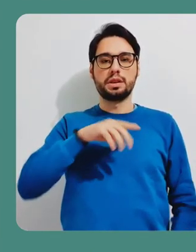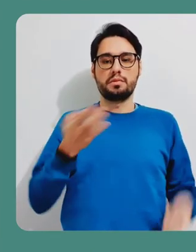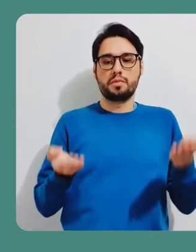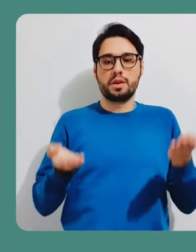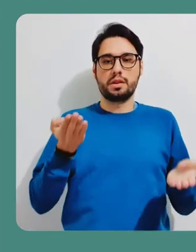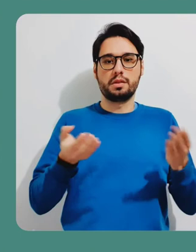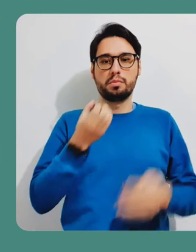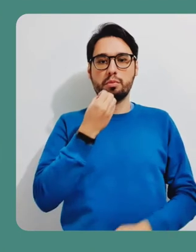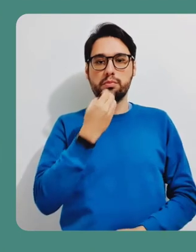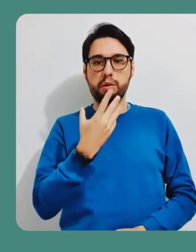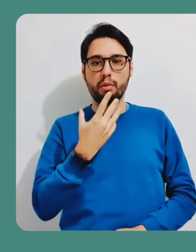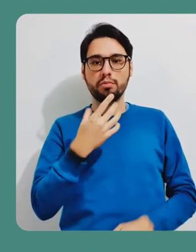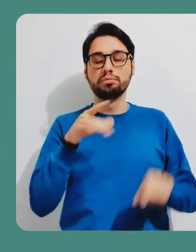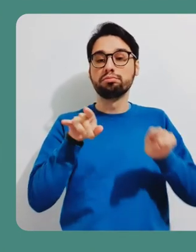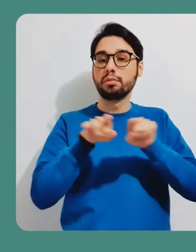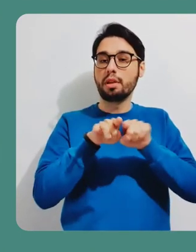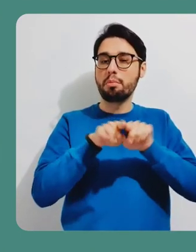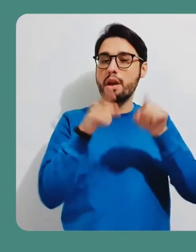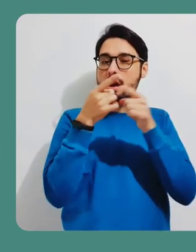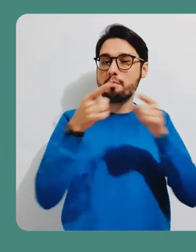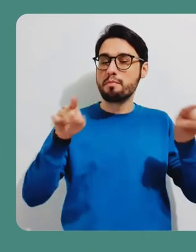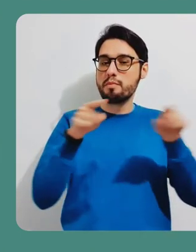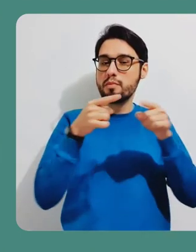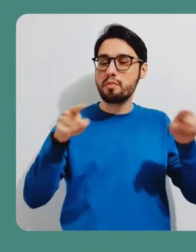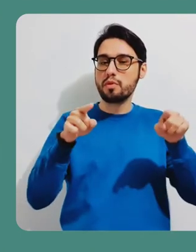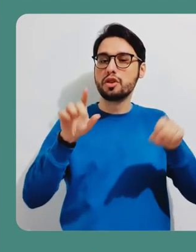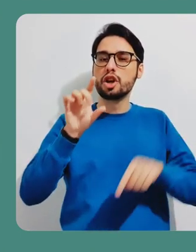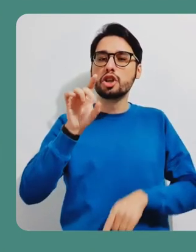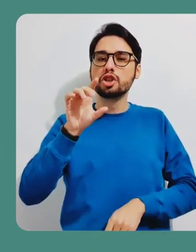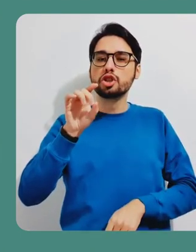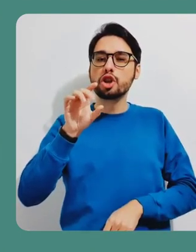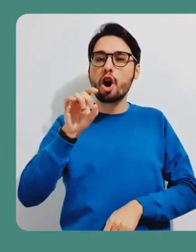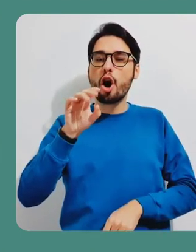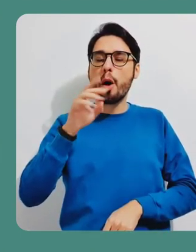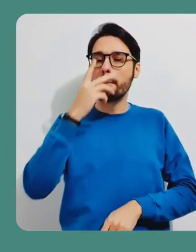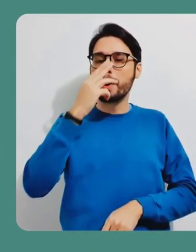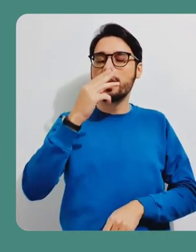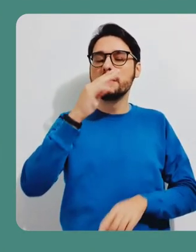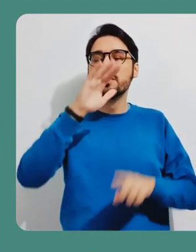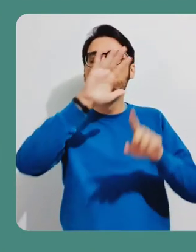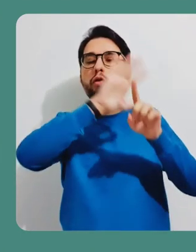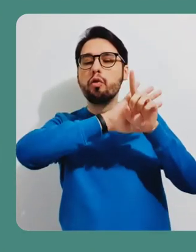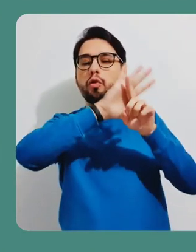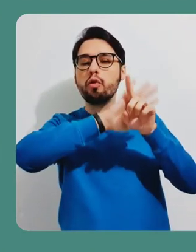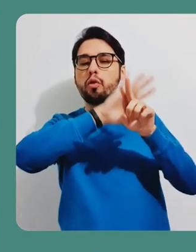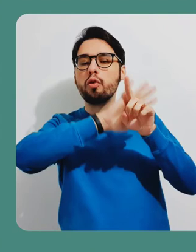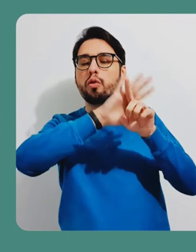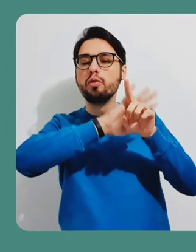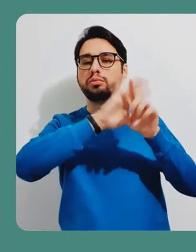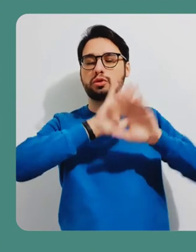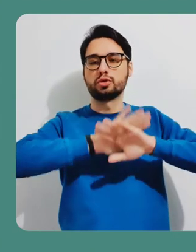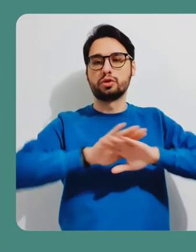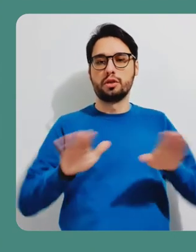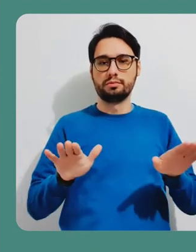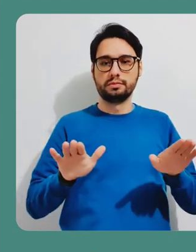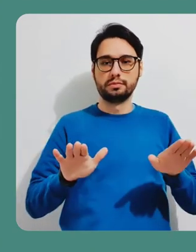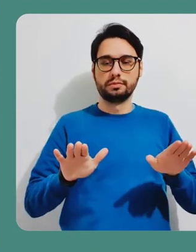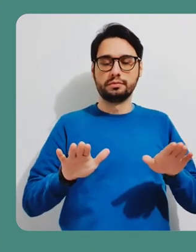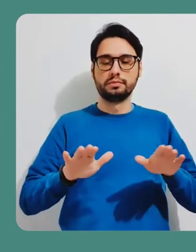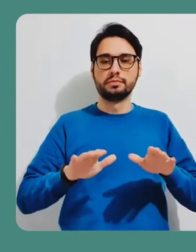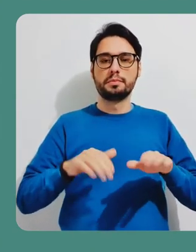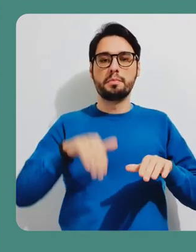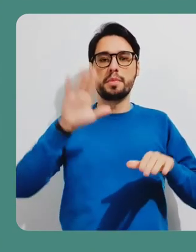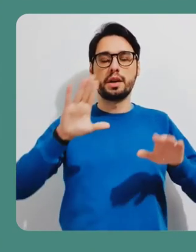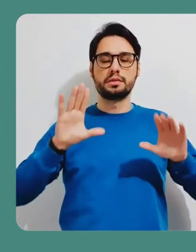19 então eu quero que ela fique bem baixinha como fundo e esse gráfico também me diz que